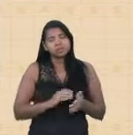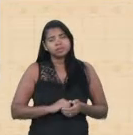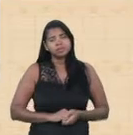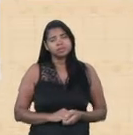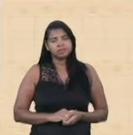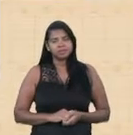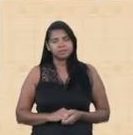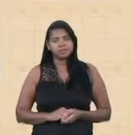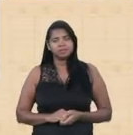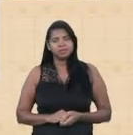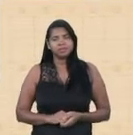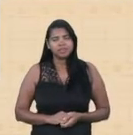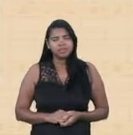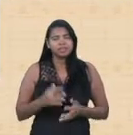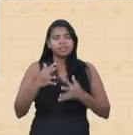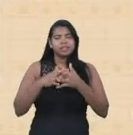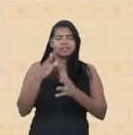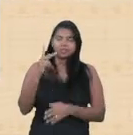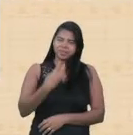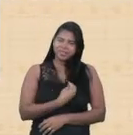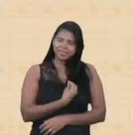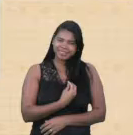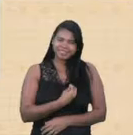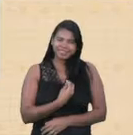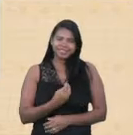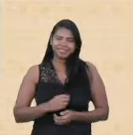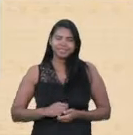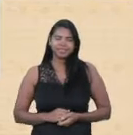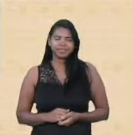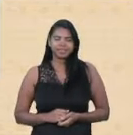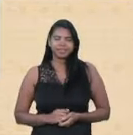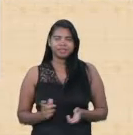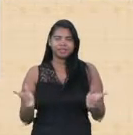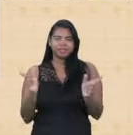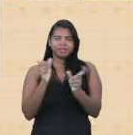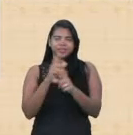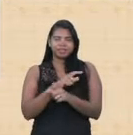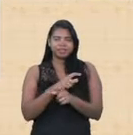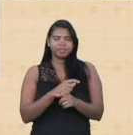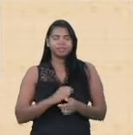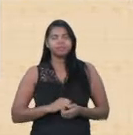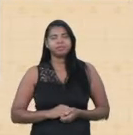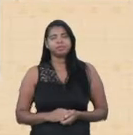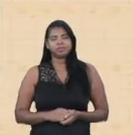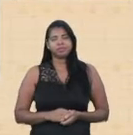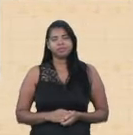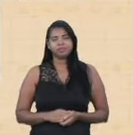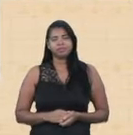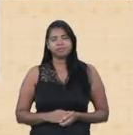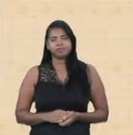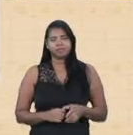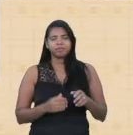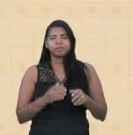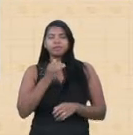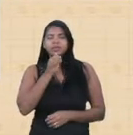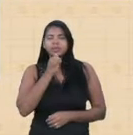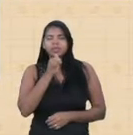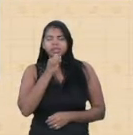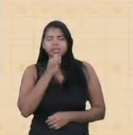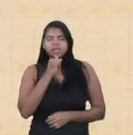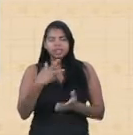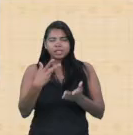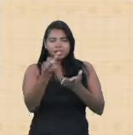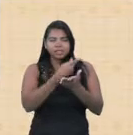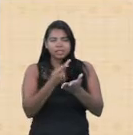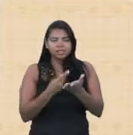Mequetrefe. Tu quer complicar a tua vida, Mequetrefe? Então vira a mão ao contrário, apontando o dedo indicador para você. Agora, desenhe uma bolinha e põe uma